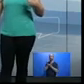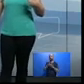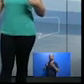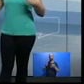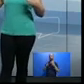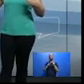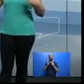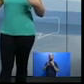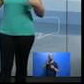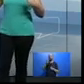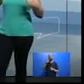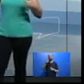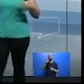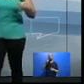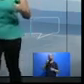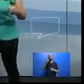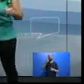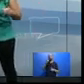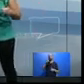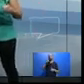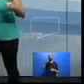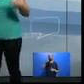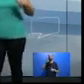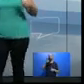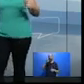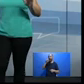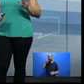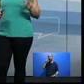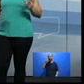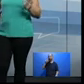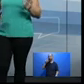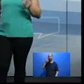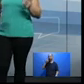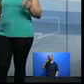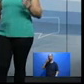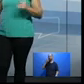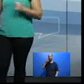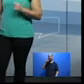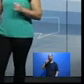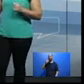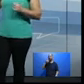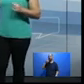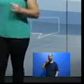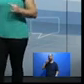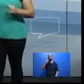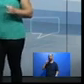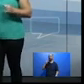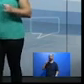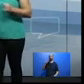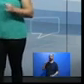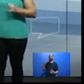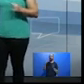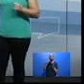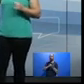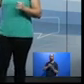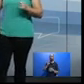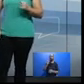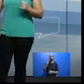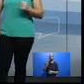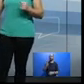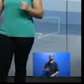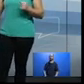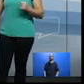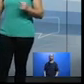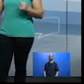Capitanias. Capitanias hereditárias, mas podem pôr só capitanias ali que já está certo, tá bom? Para quem essas capitanias